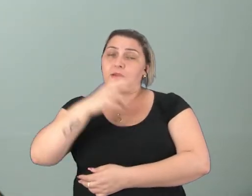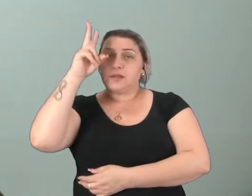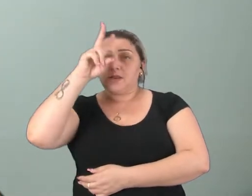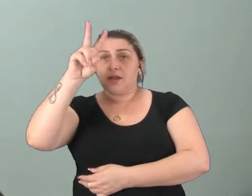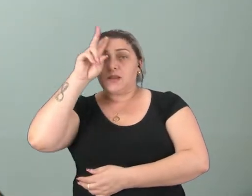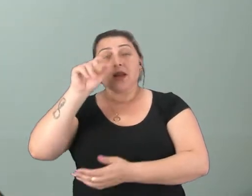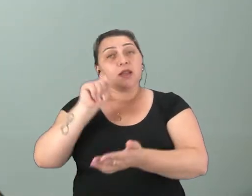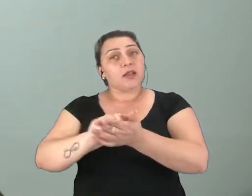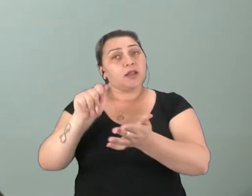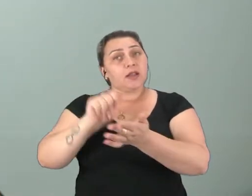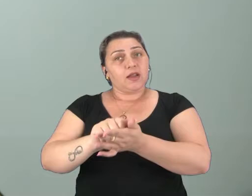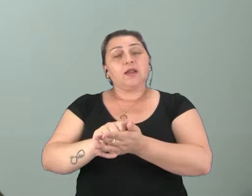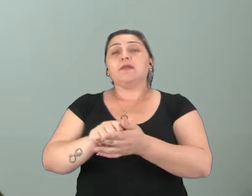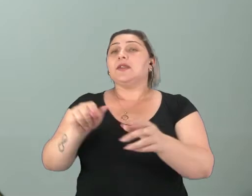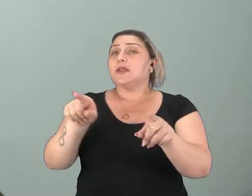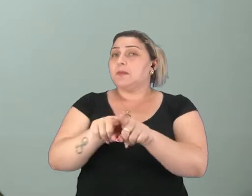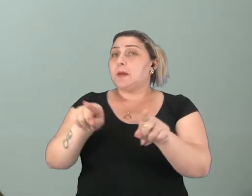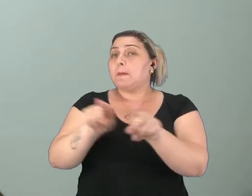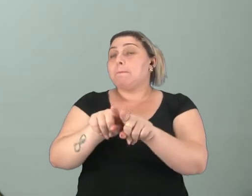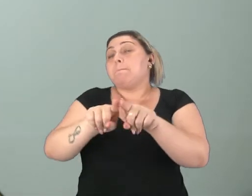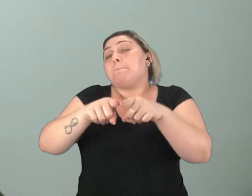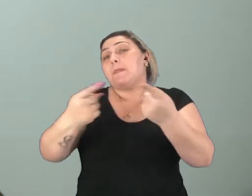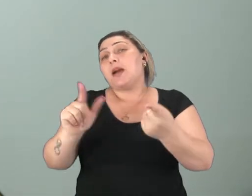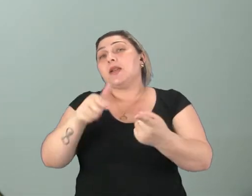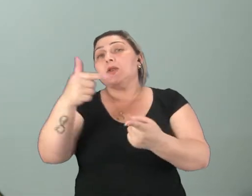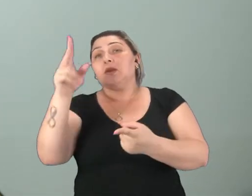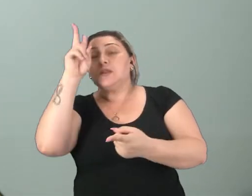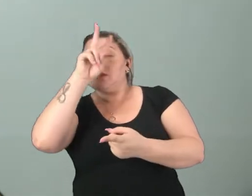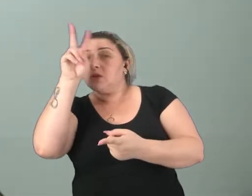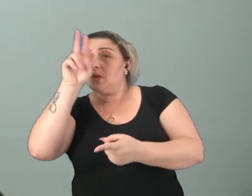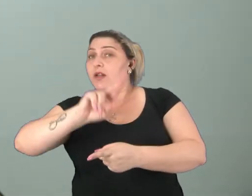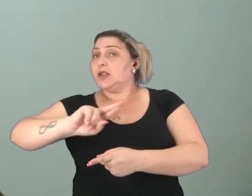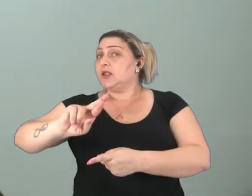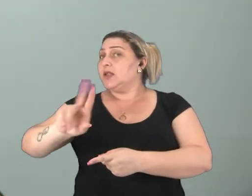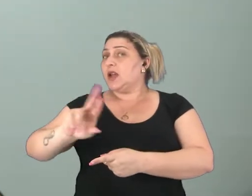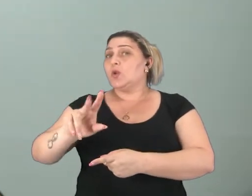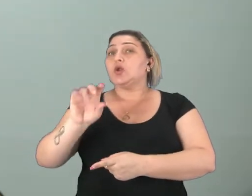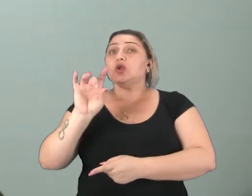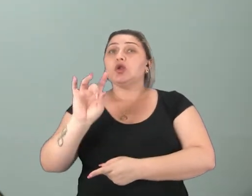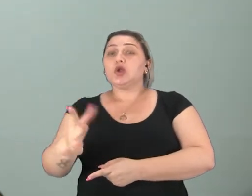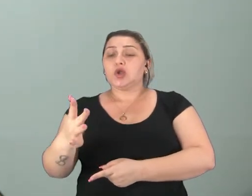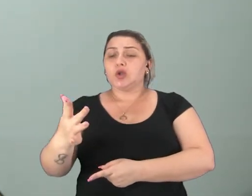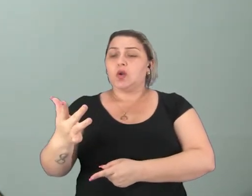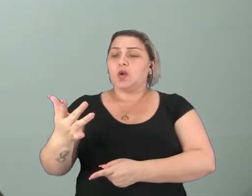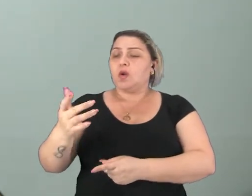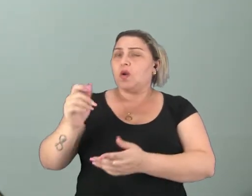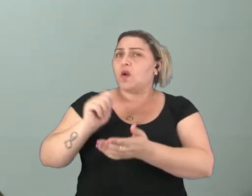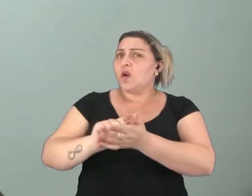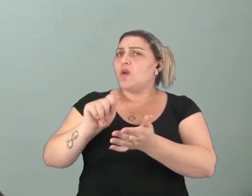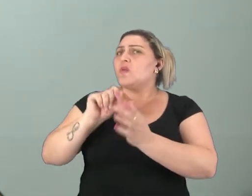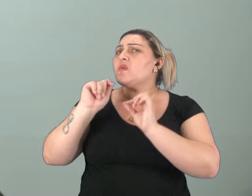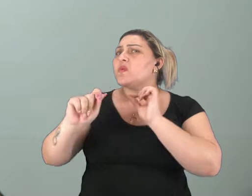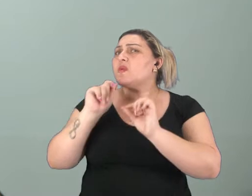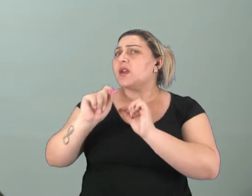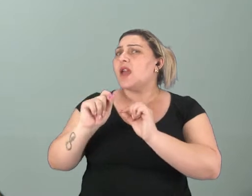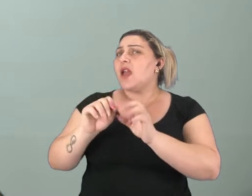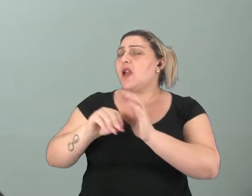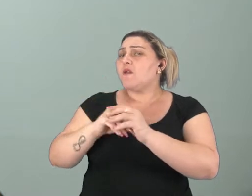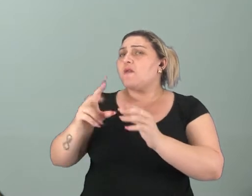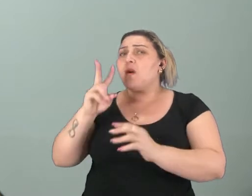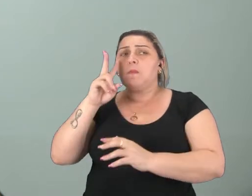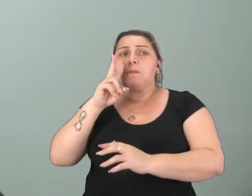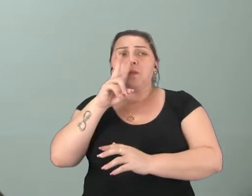história e escrevem ao mesmo tempo. Mas em outras histórias, não. Ele não é personagem, ele está apenas de